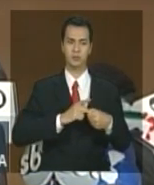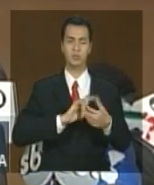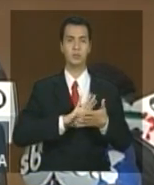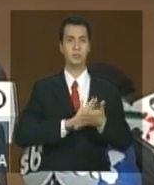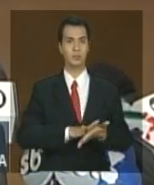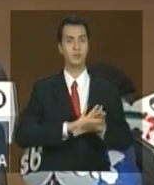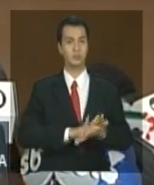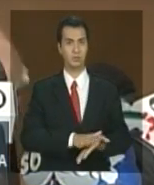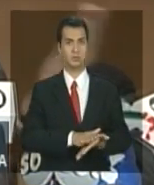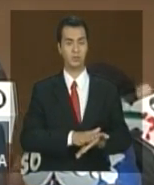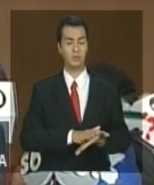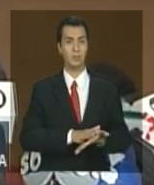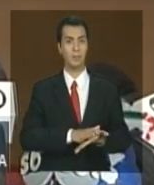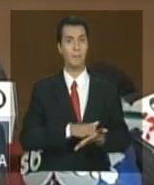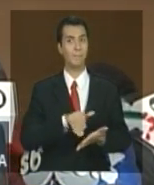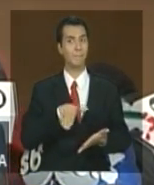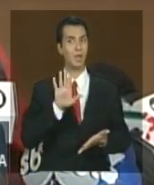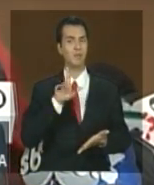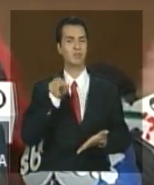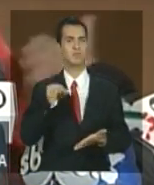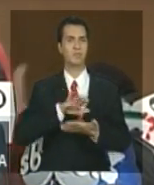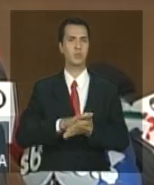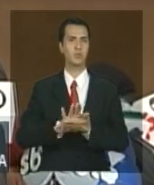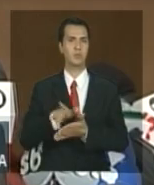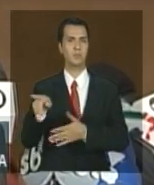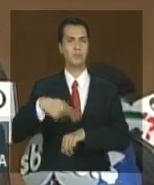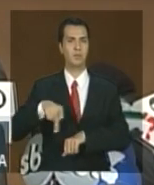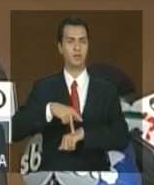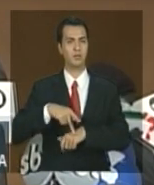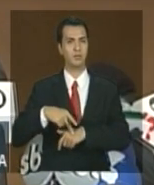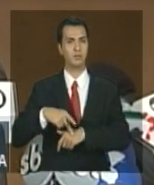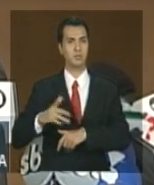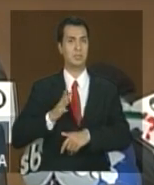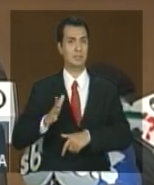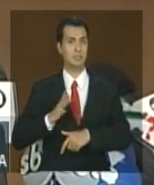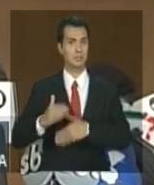Prejudica até mais os países desenvolvidos, né? Porque